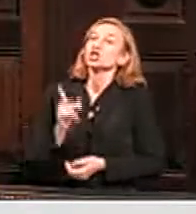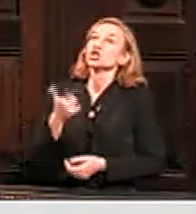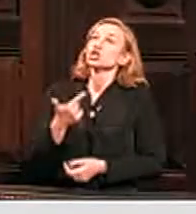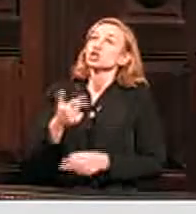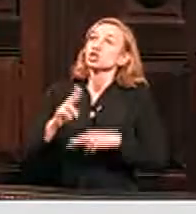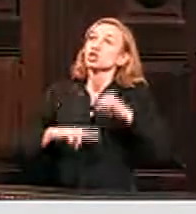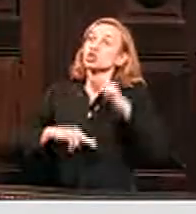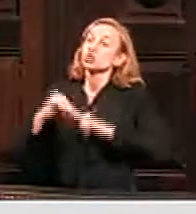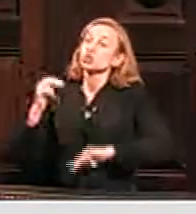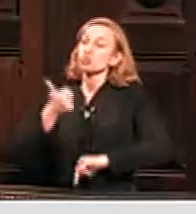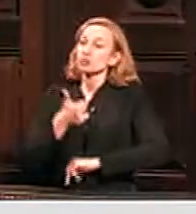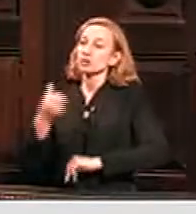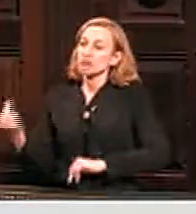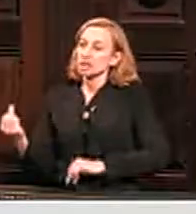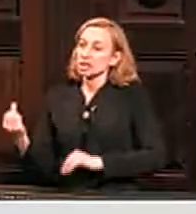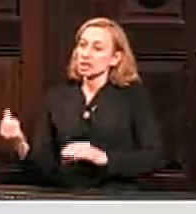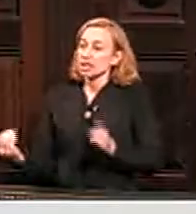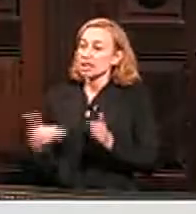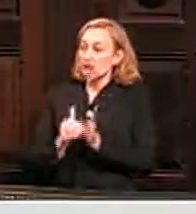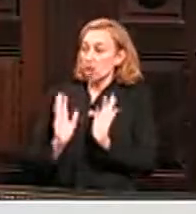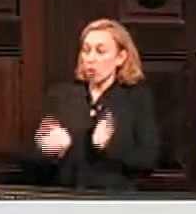2016 para cá, foram